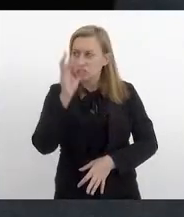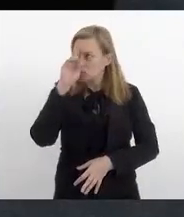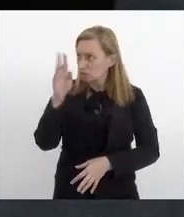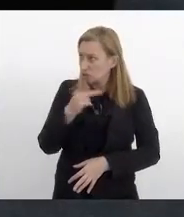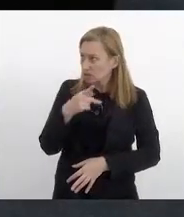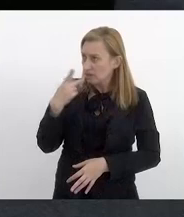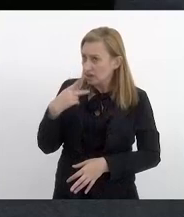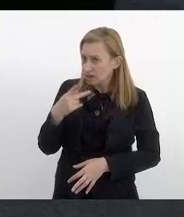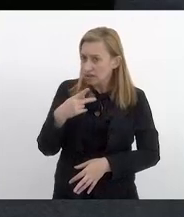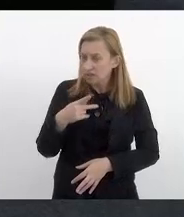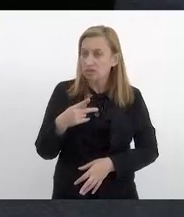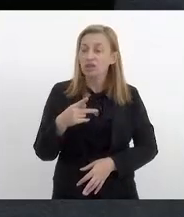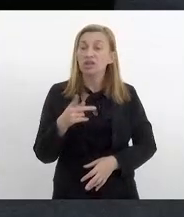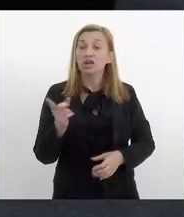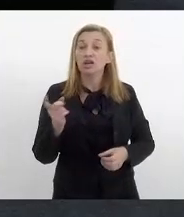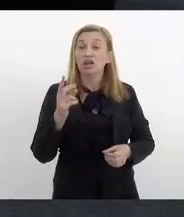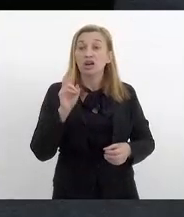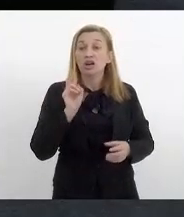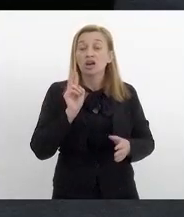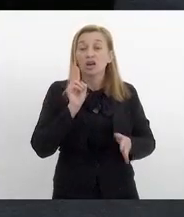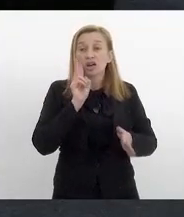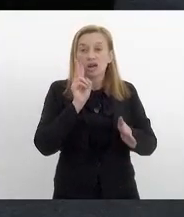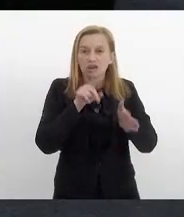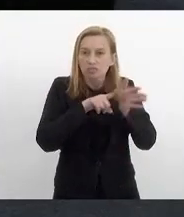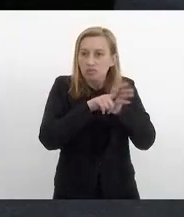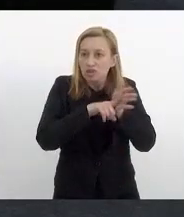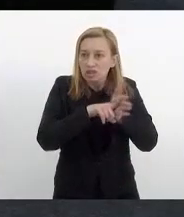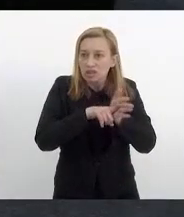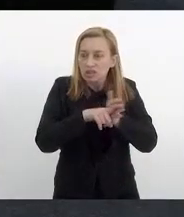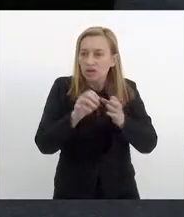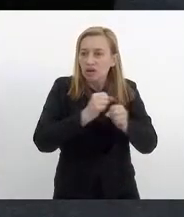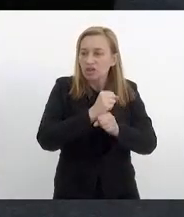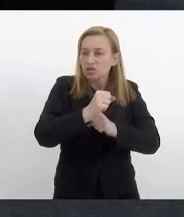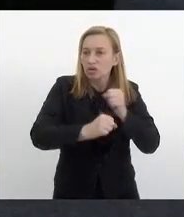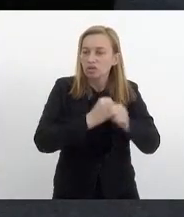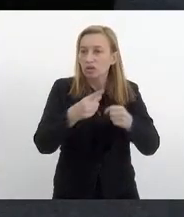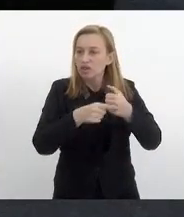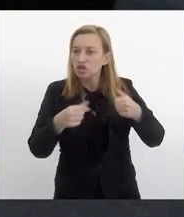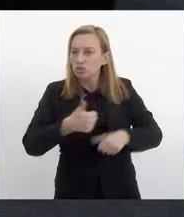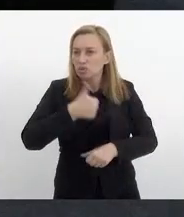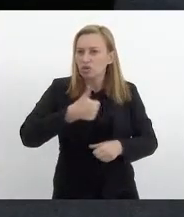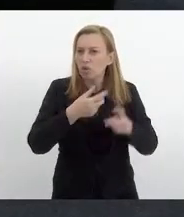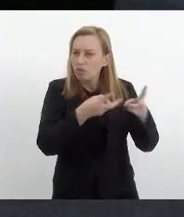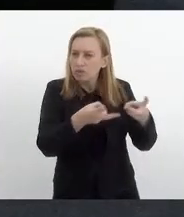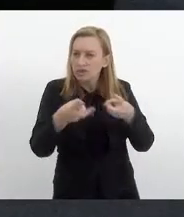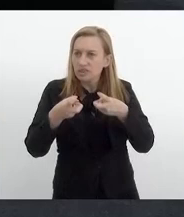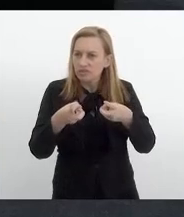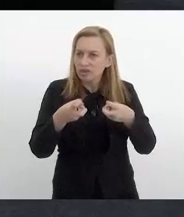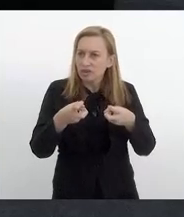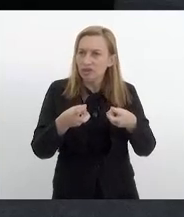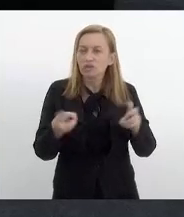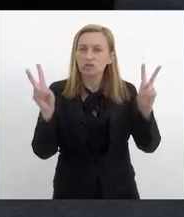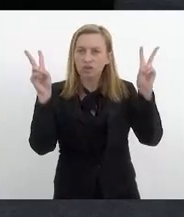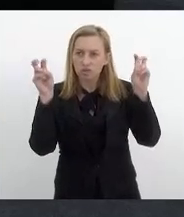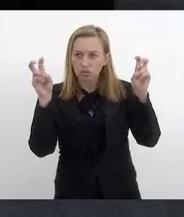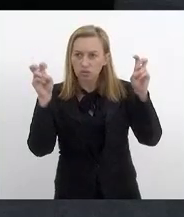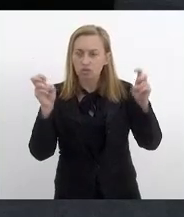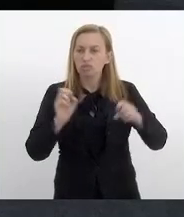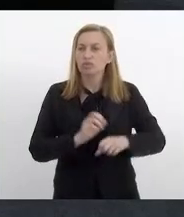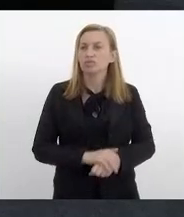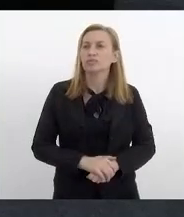falando. A revisão geral anual de que trata o artigo 1º observará as seguintes questões.